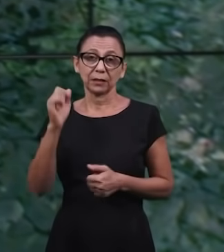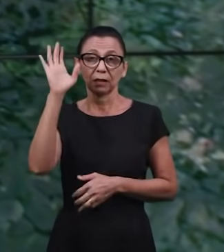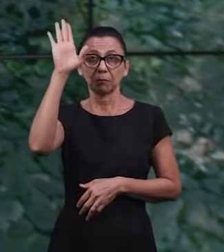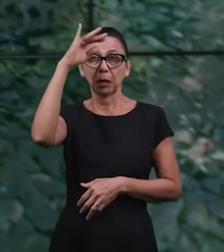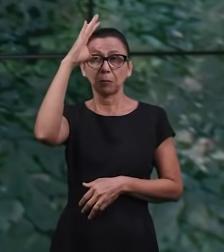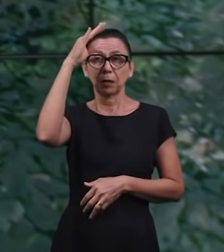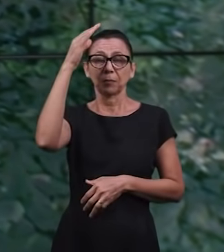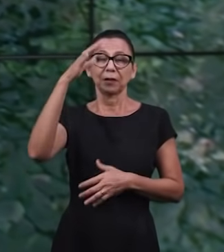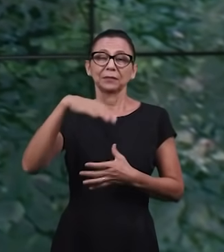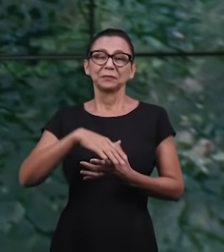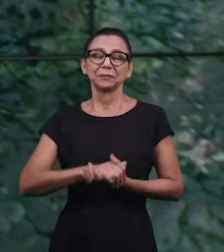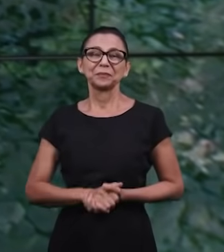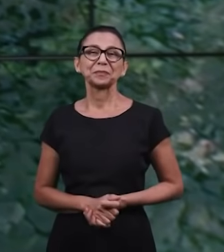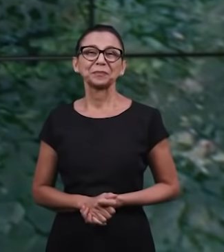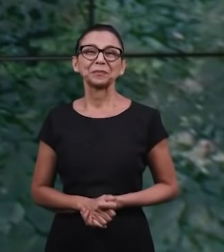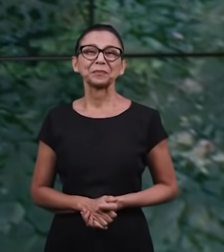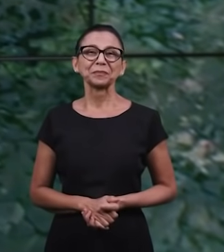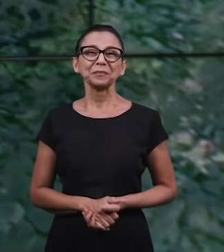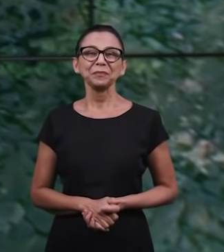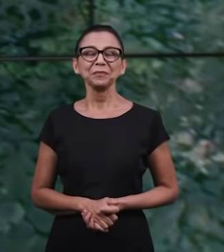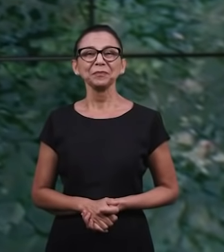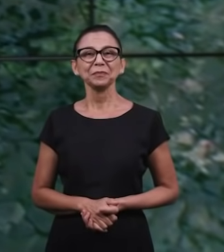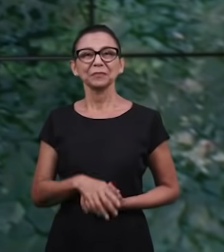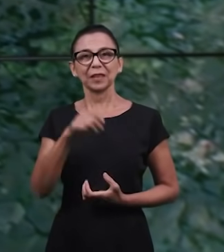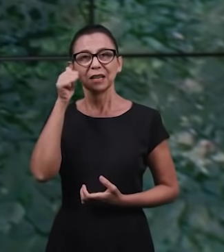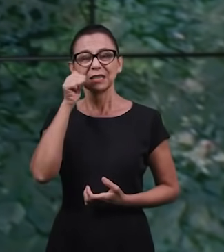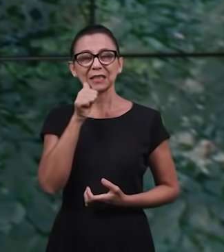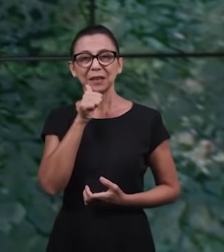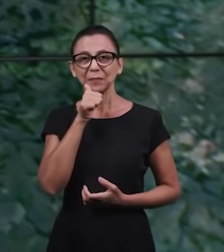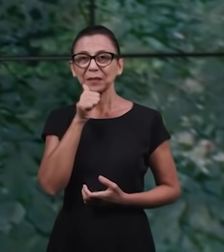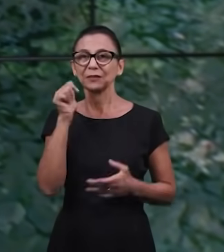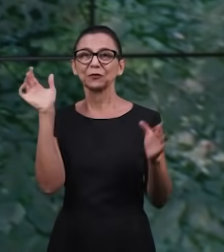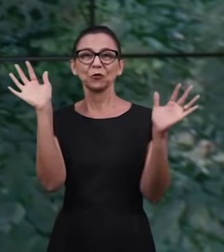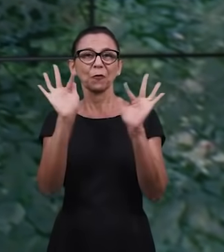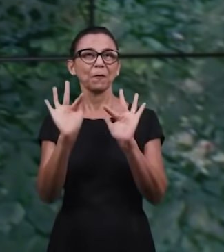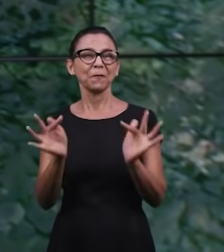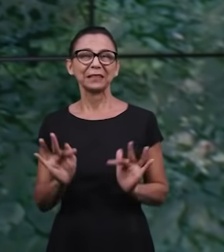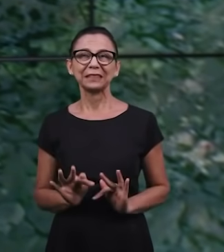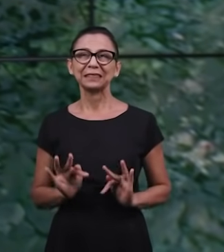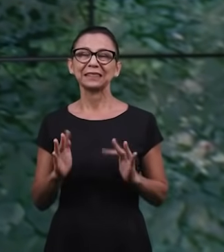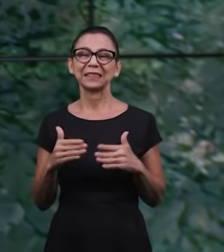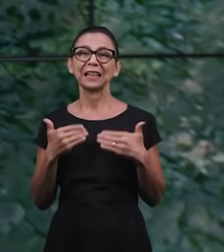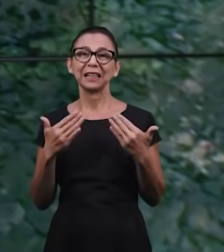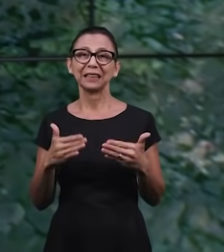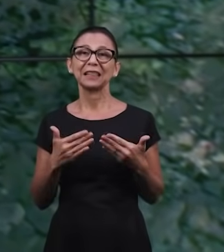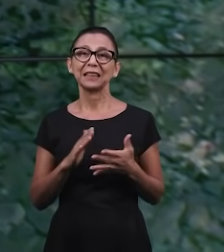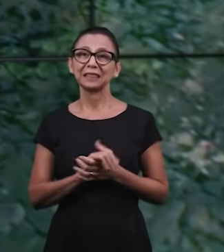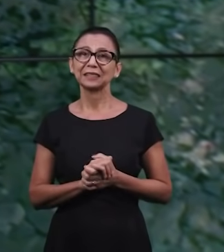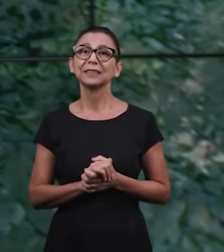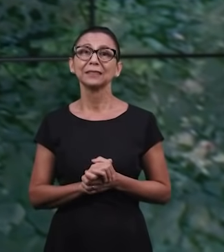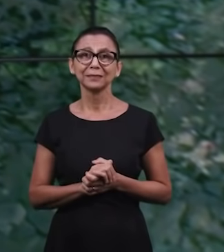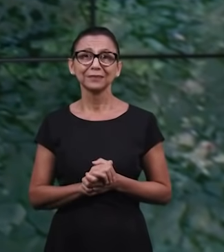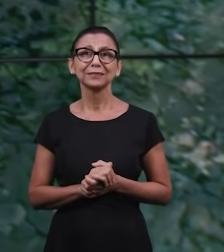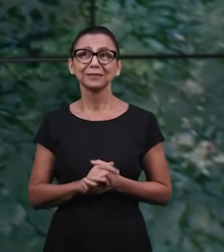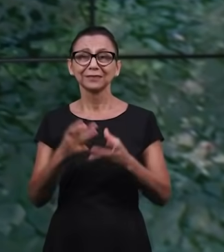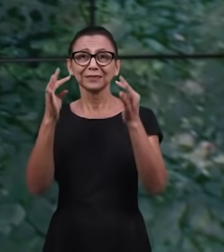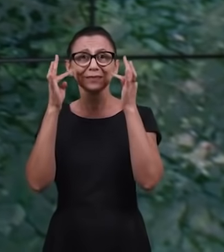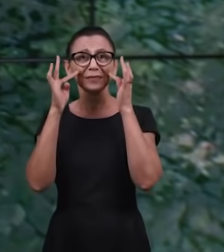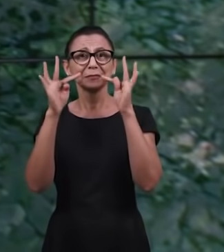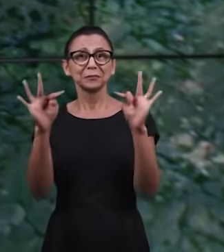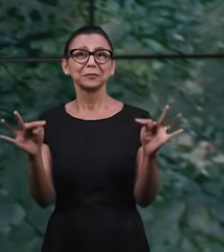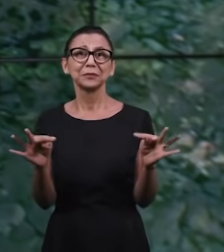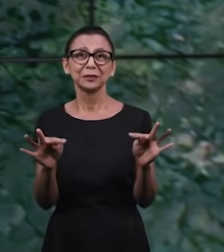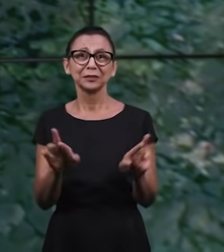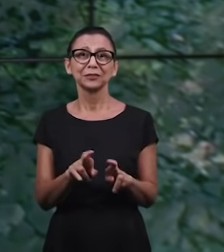a ela e aquilo trouxe para ela um renovo, mais um resultado da Escola Bíblica Dominical que nem eu mesmo conhecia, mas